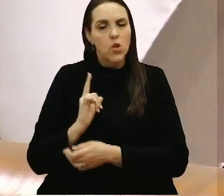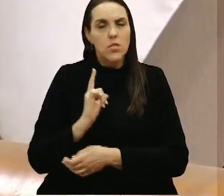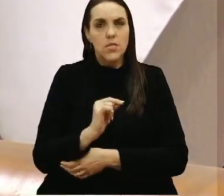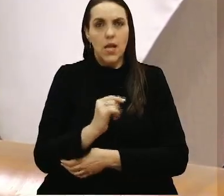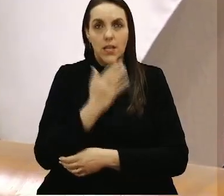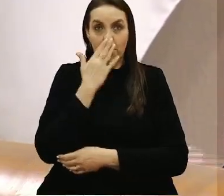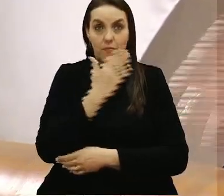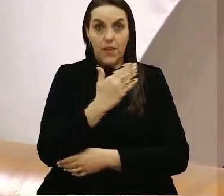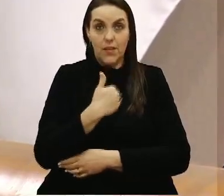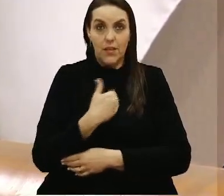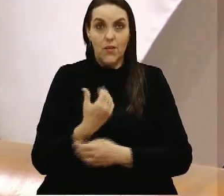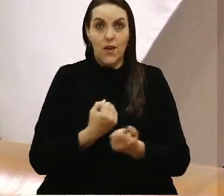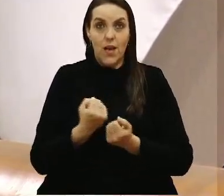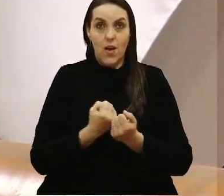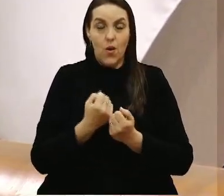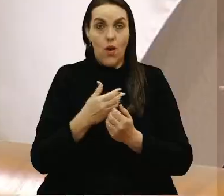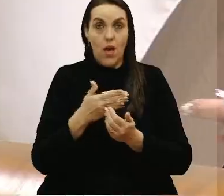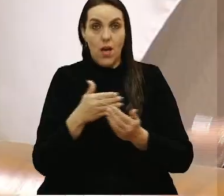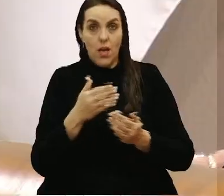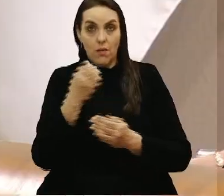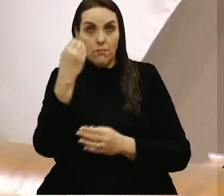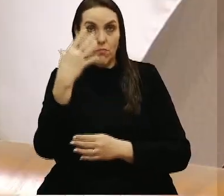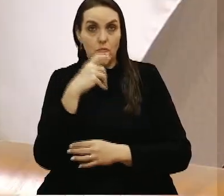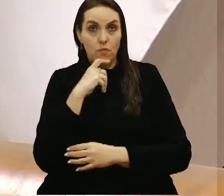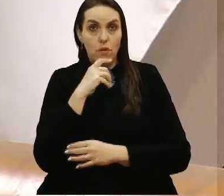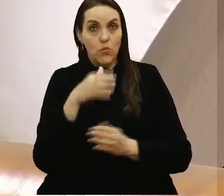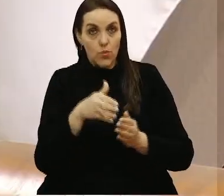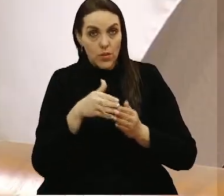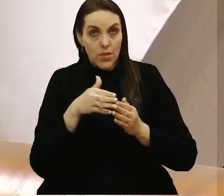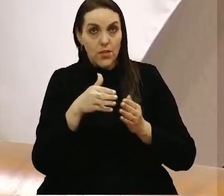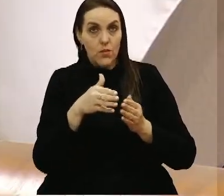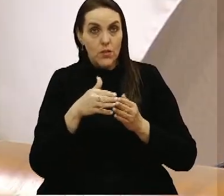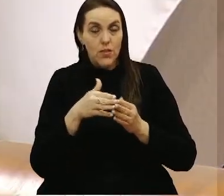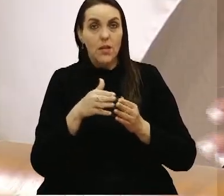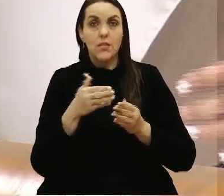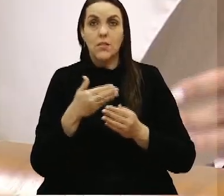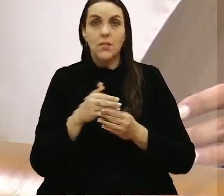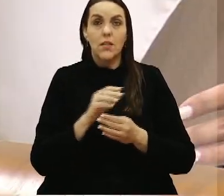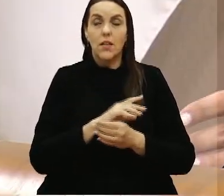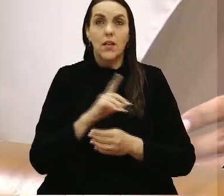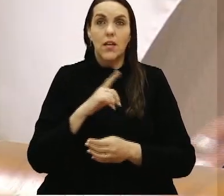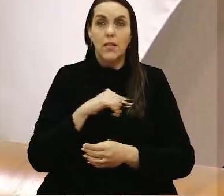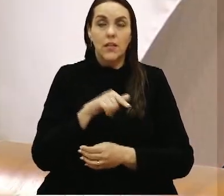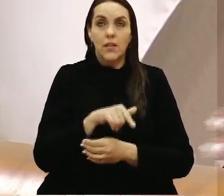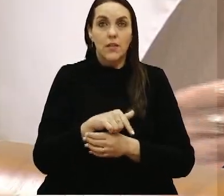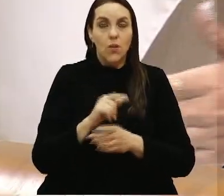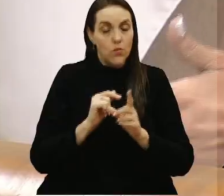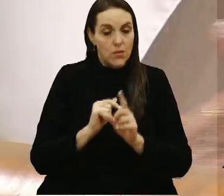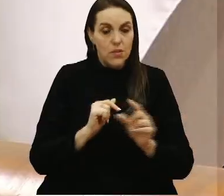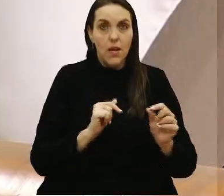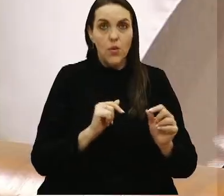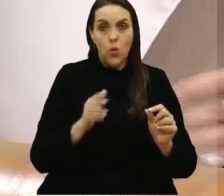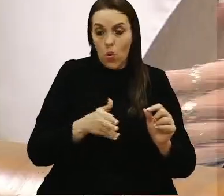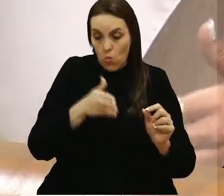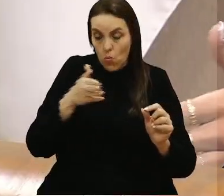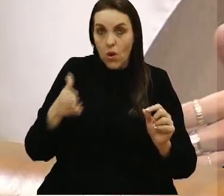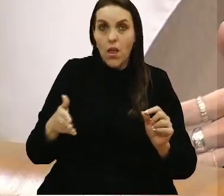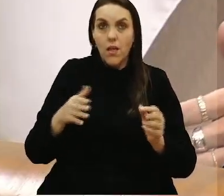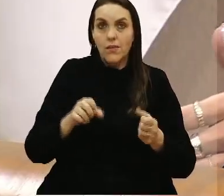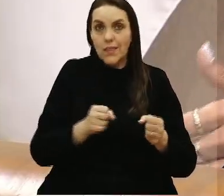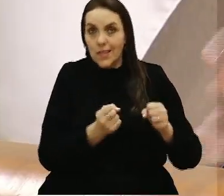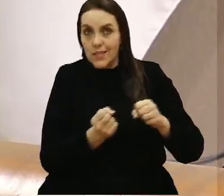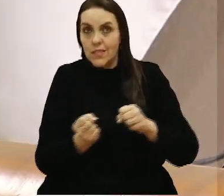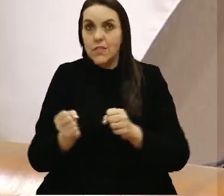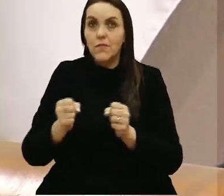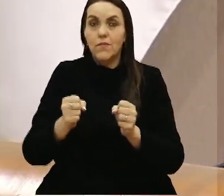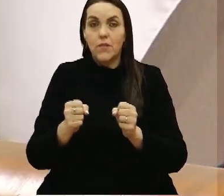quando abriu. Eu pedi licença, ele não saiu. E aí eu desviei do lado dele, desviei para não